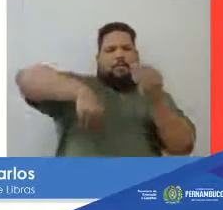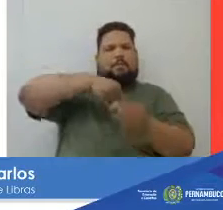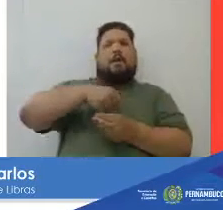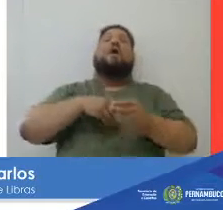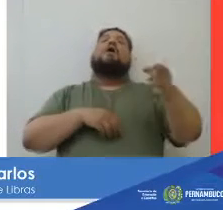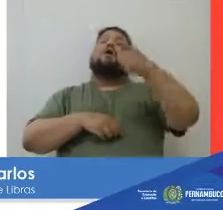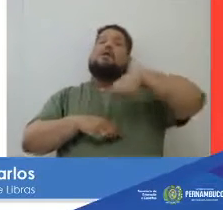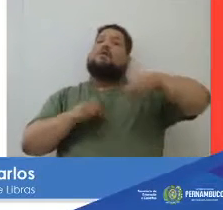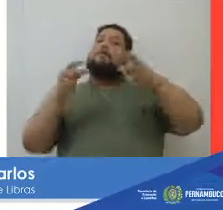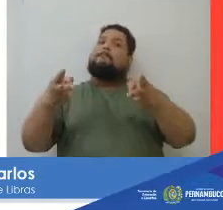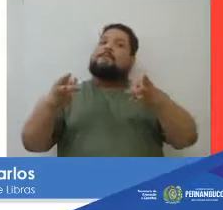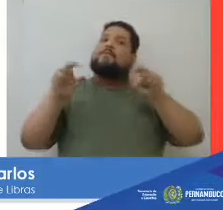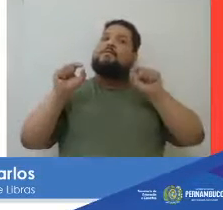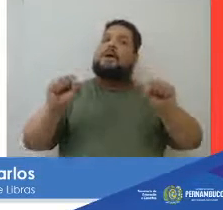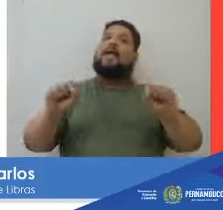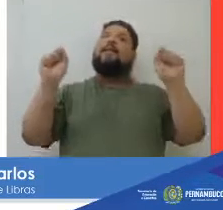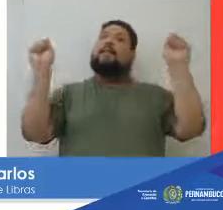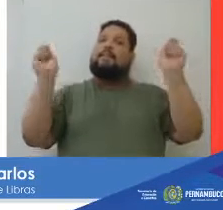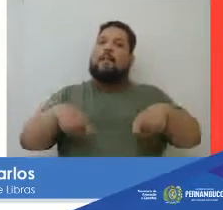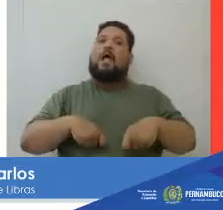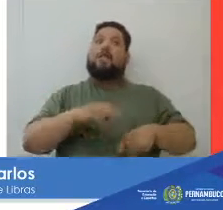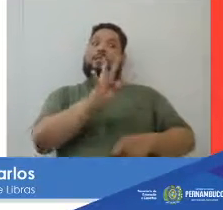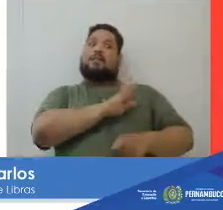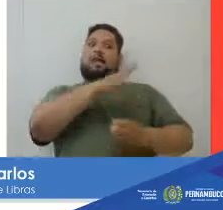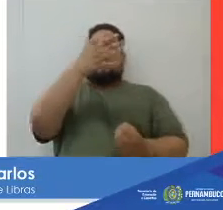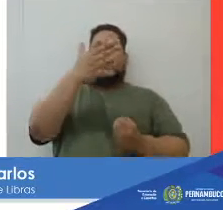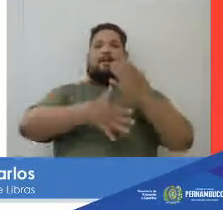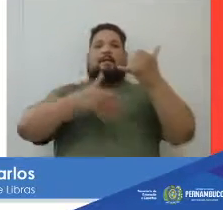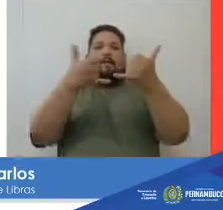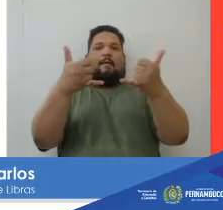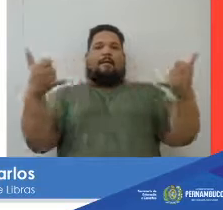que existe uma técnica para a formação desses cabos,